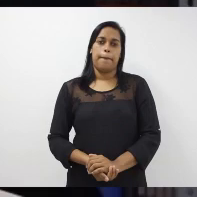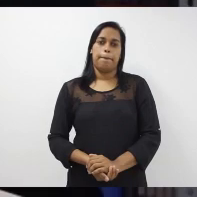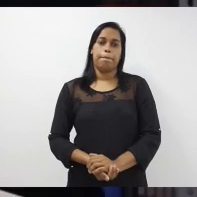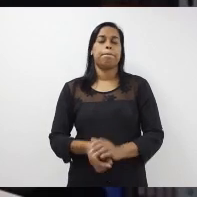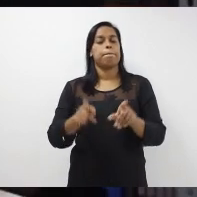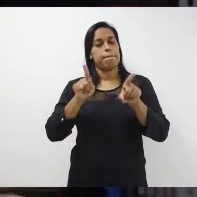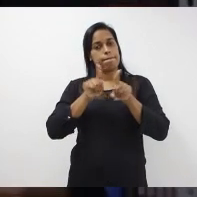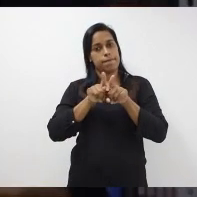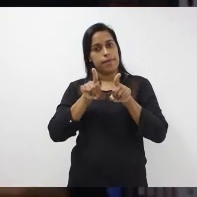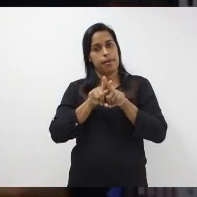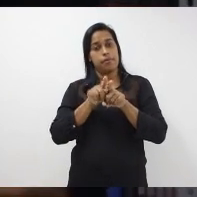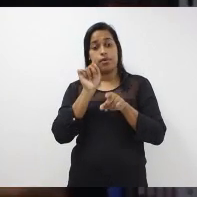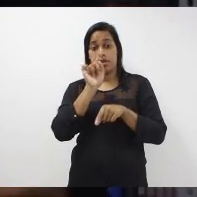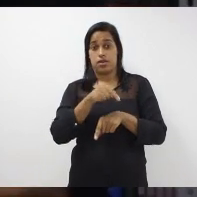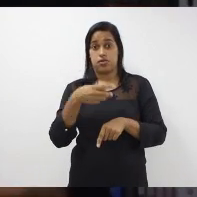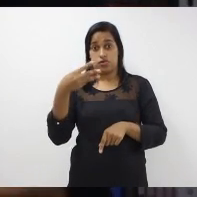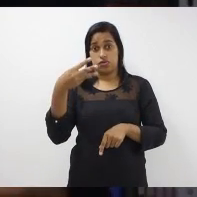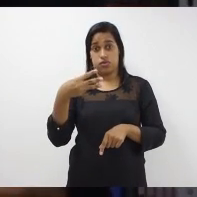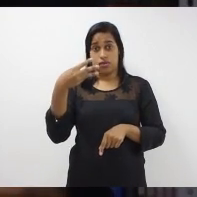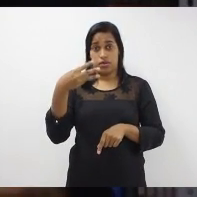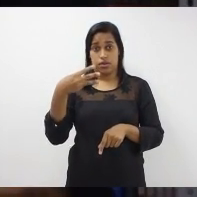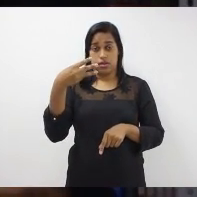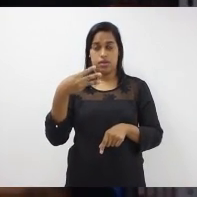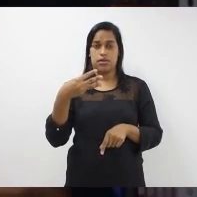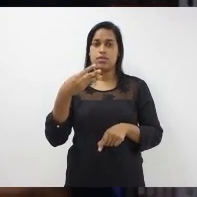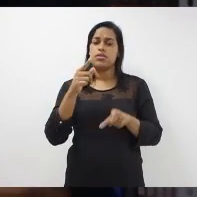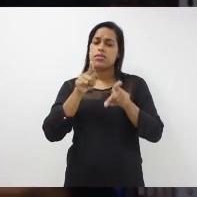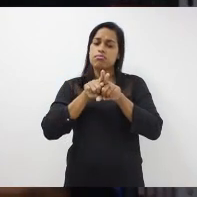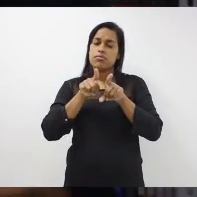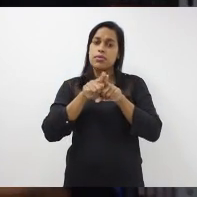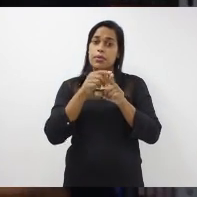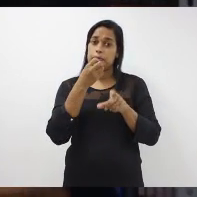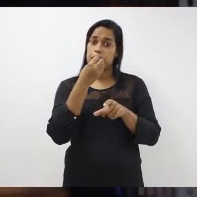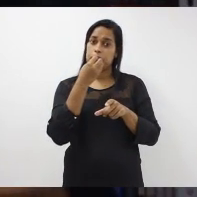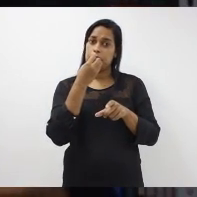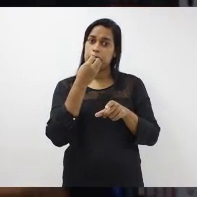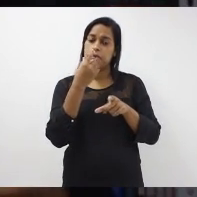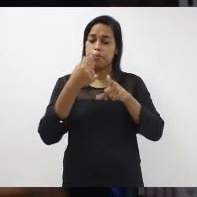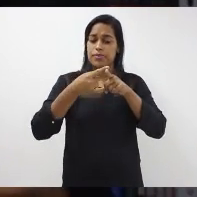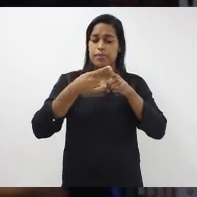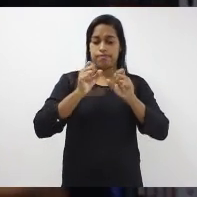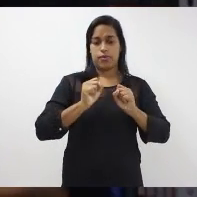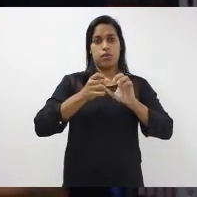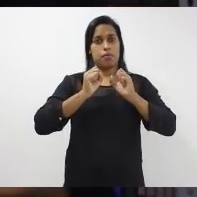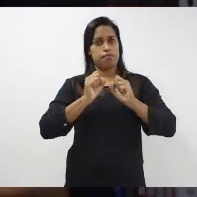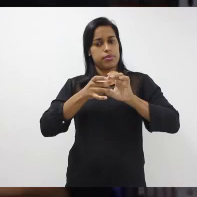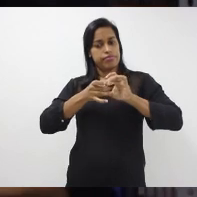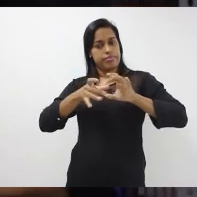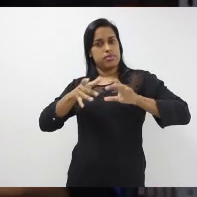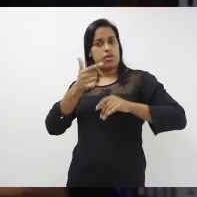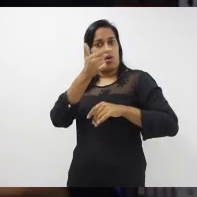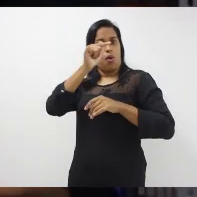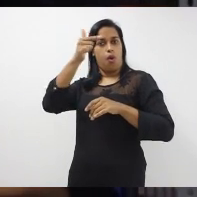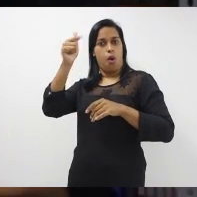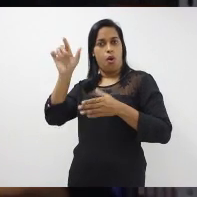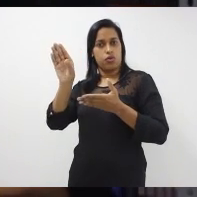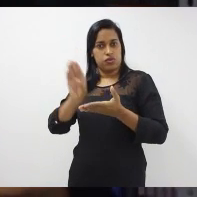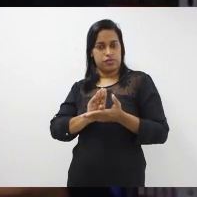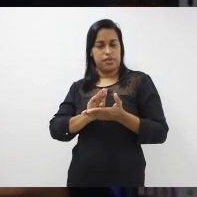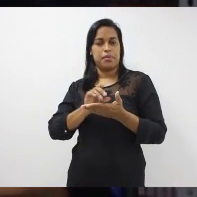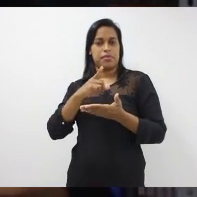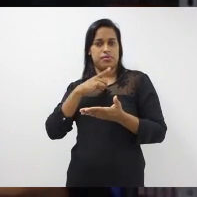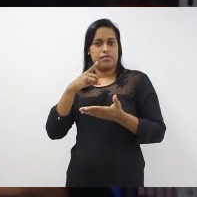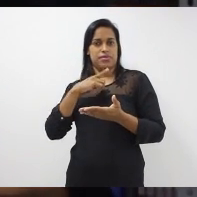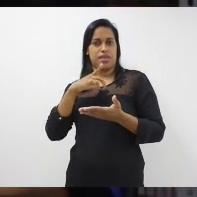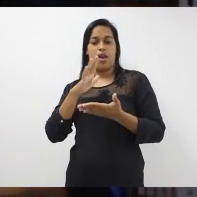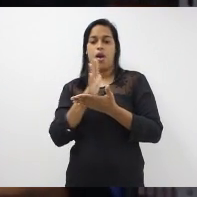Pois bem, esses 3 custos, eles ainda podem ser desmembrados em outros. Aí tem um que se fala do custo